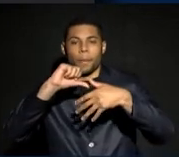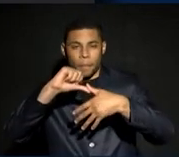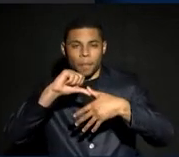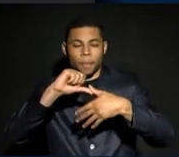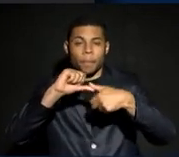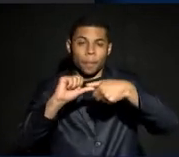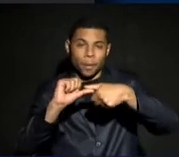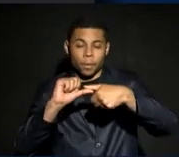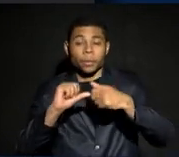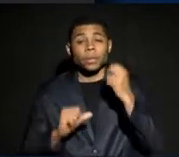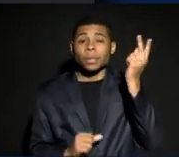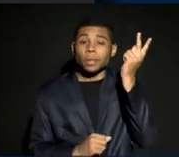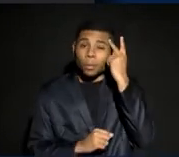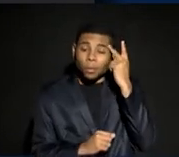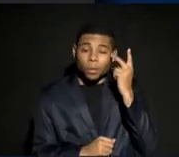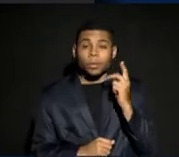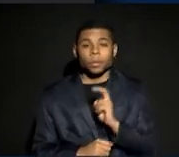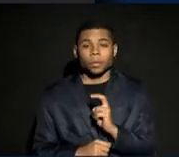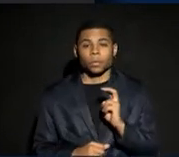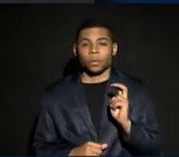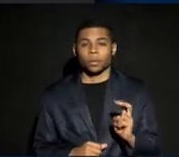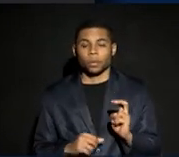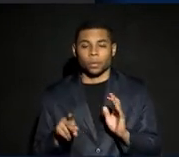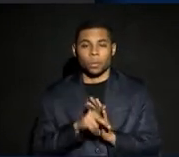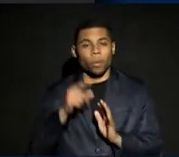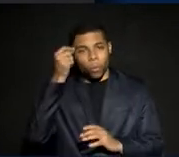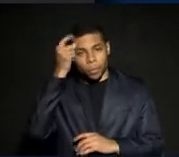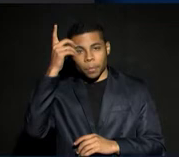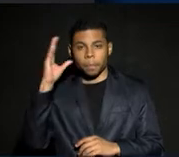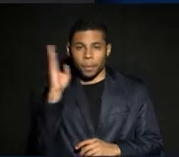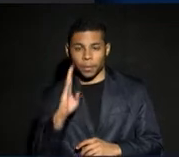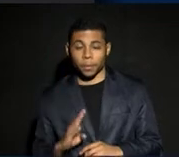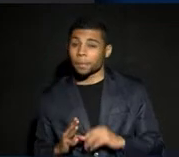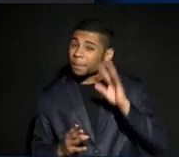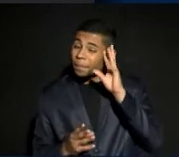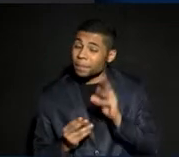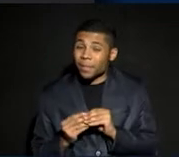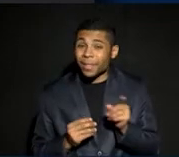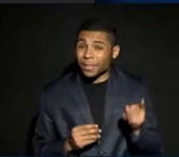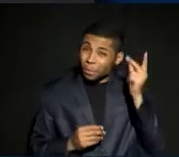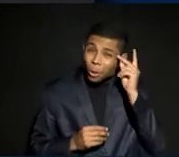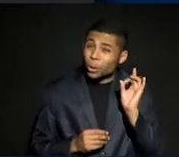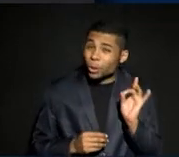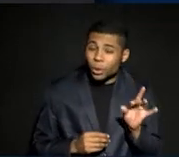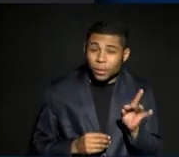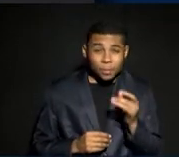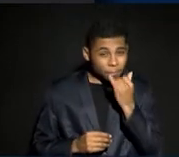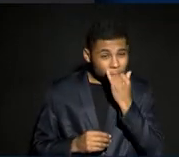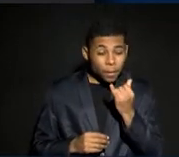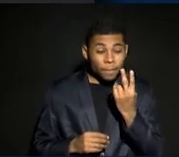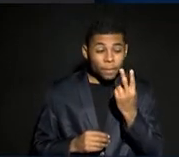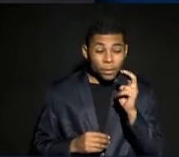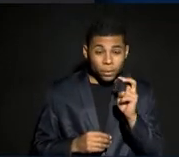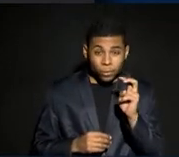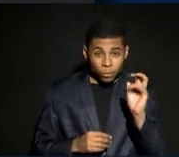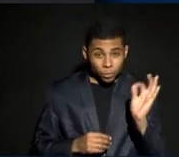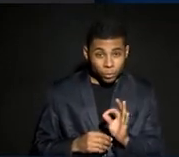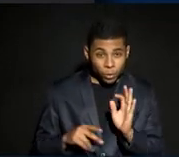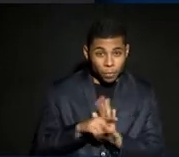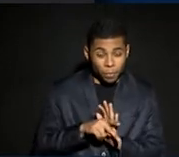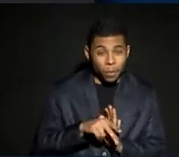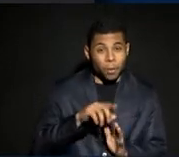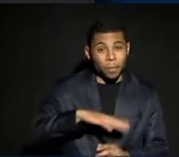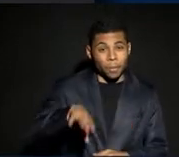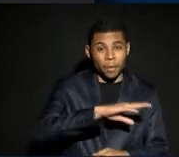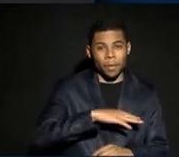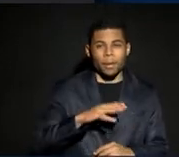São Paulo produz 50% do conhecimento brasileiro. Ou seja, São Paulo sozinho é 25% da produção científica